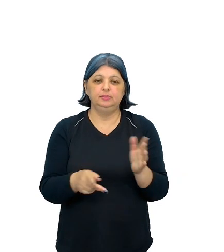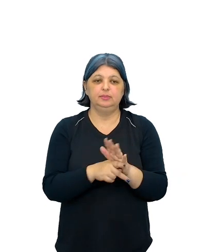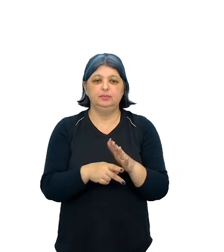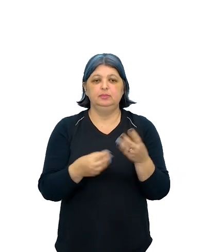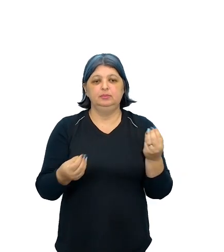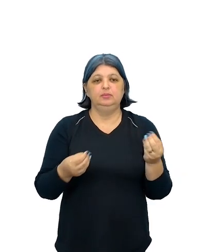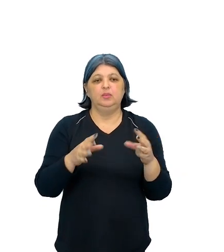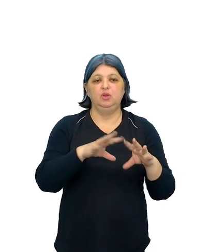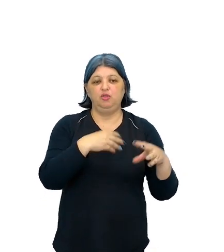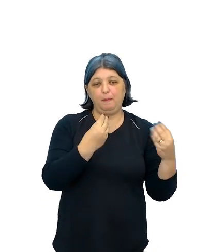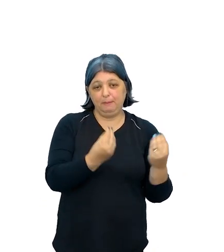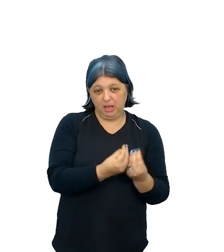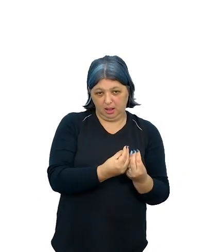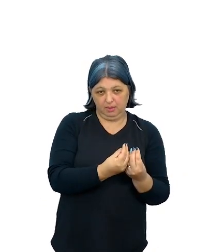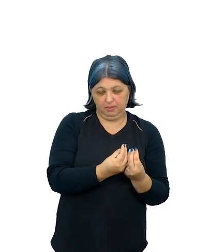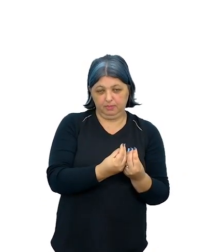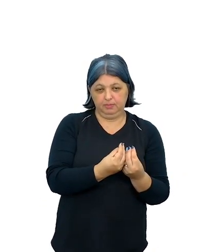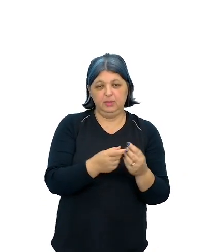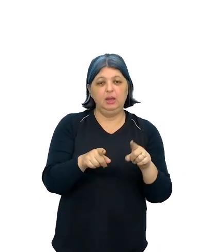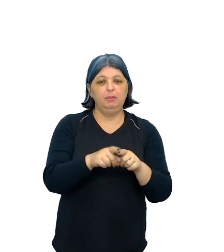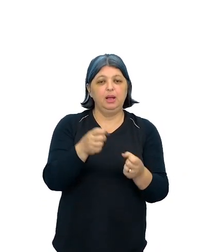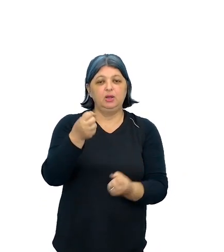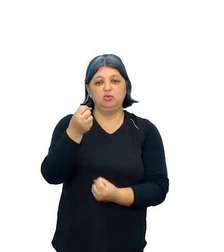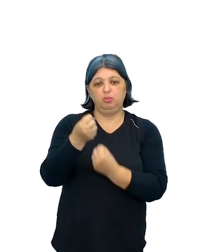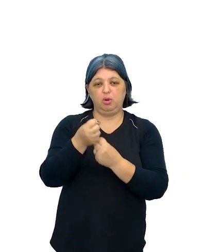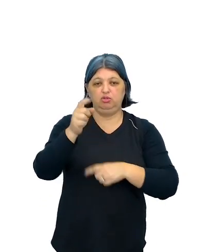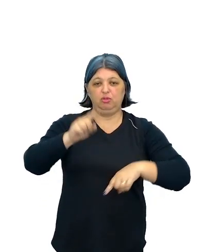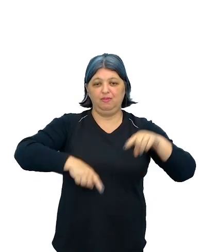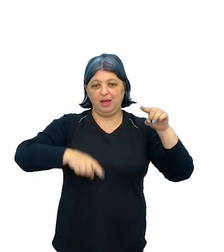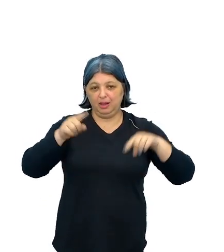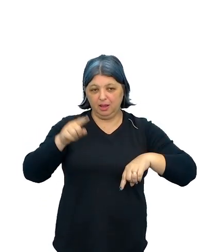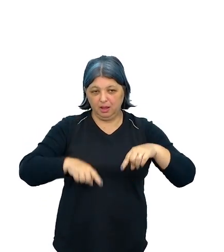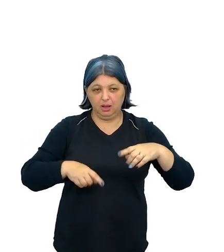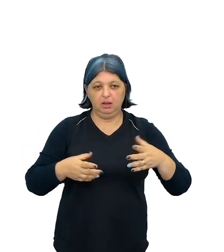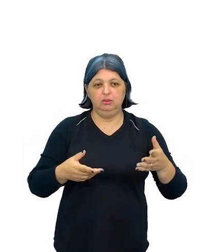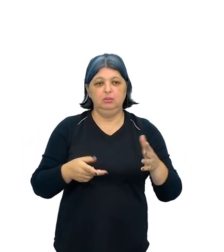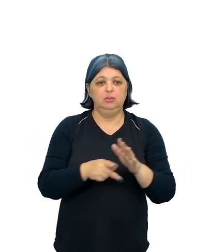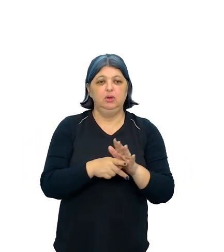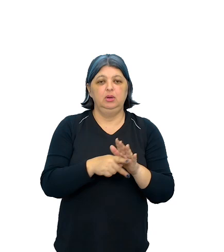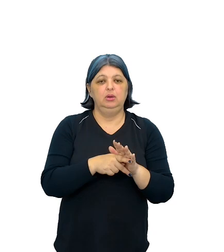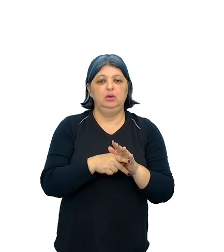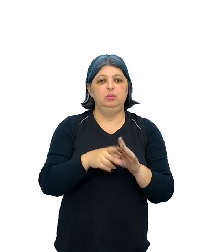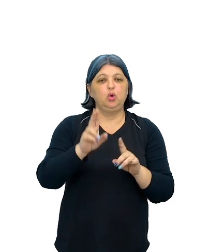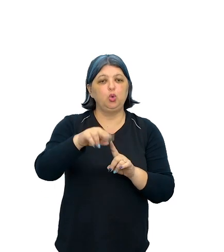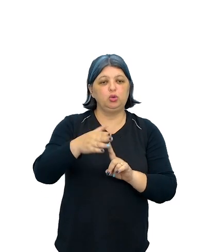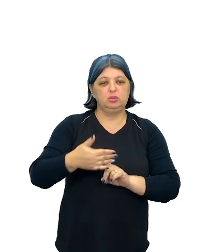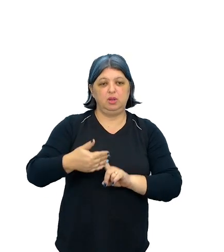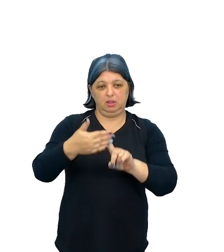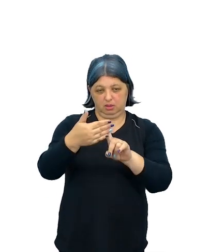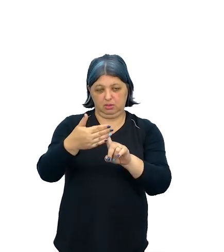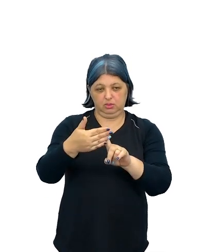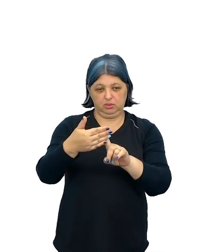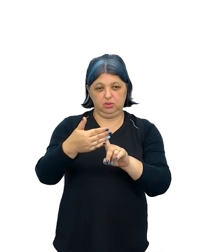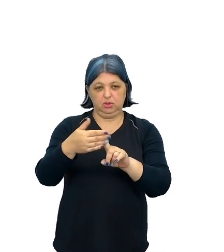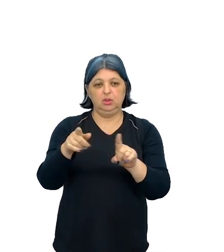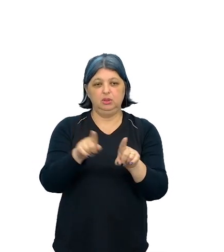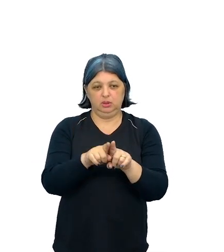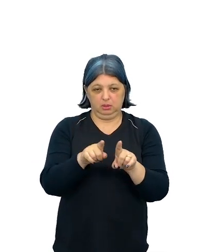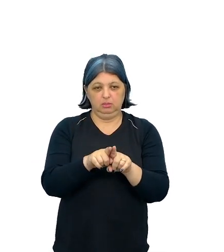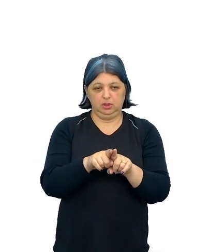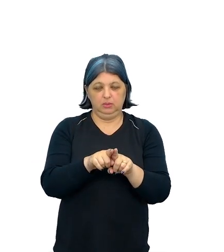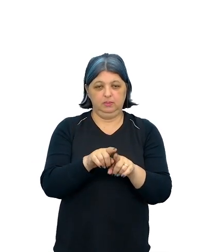bem familiares, né? E os suportes são variados, desde o uso da tecnologia, né? Também